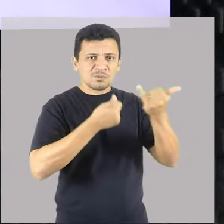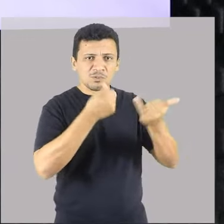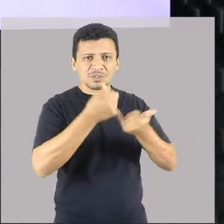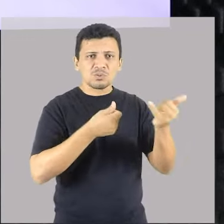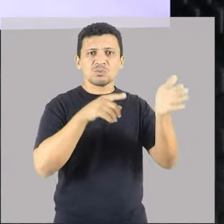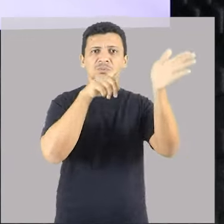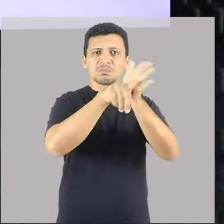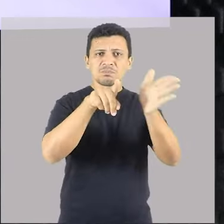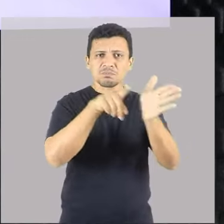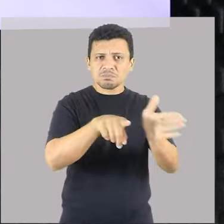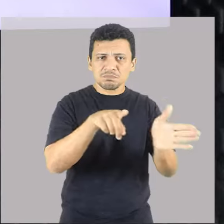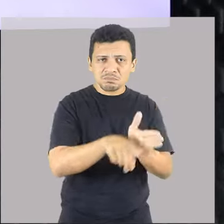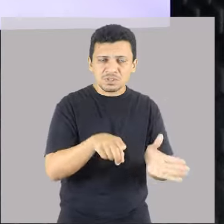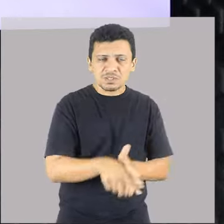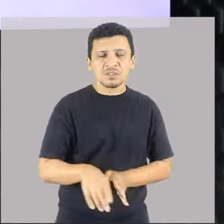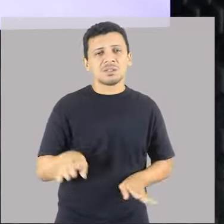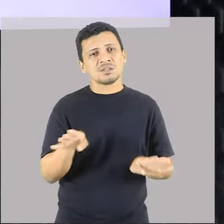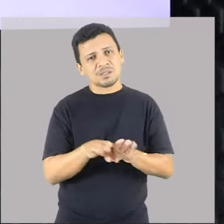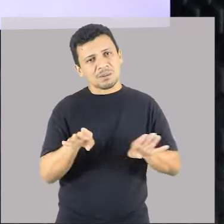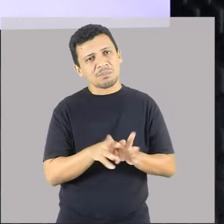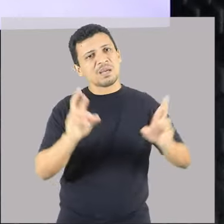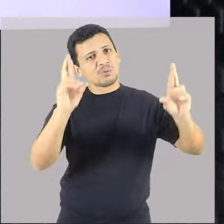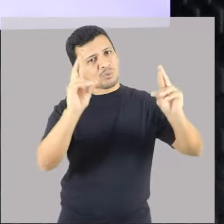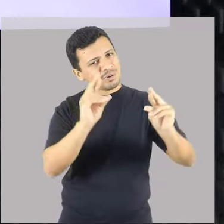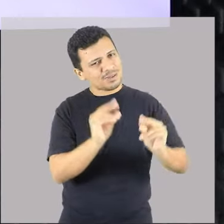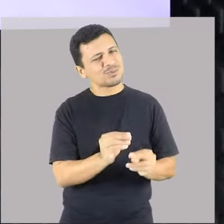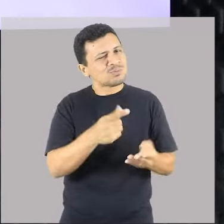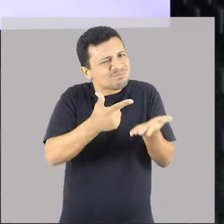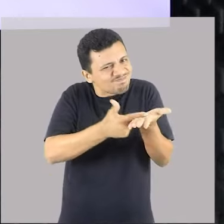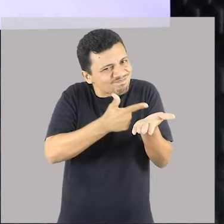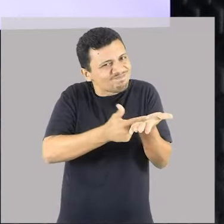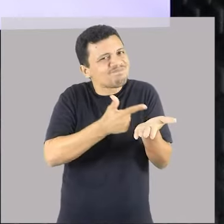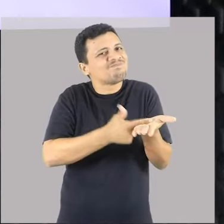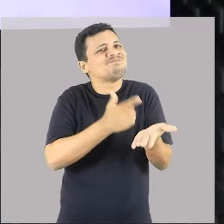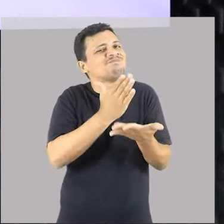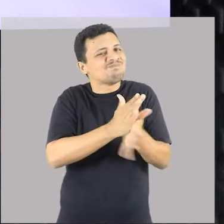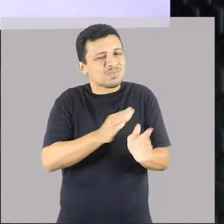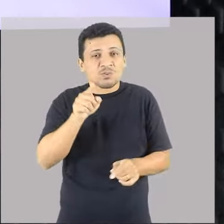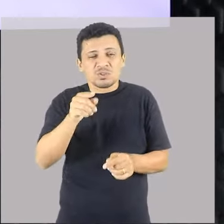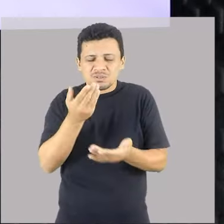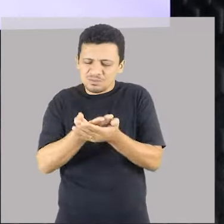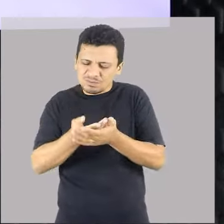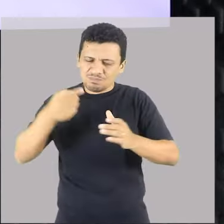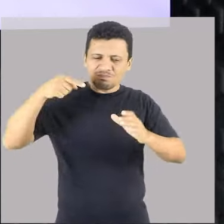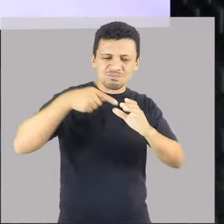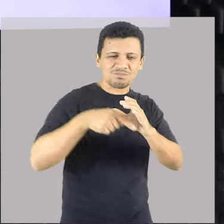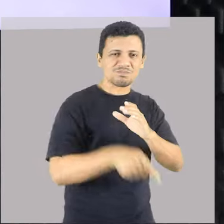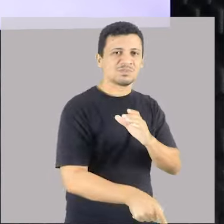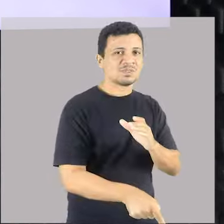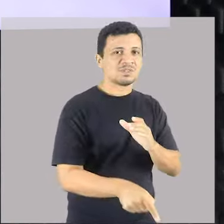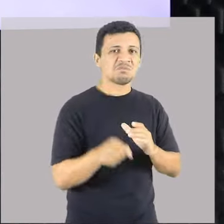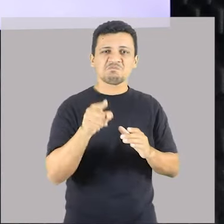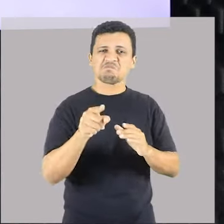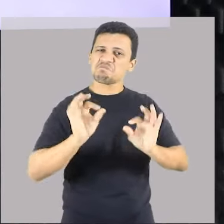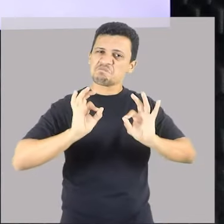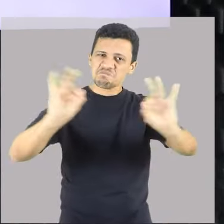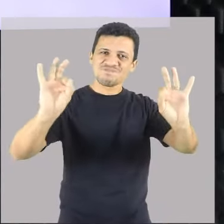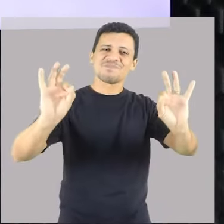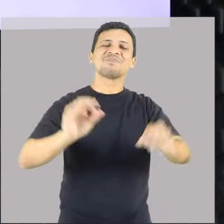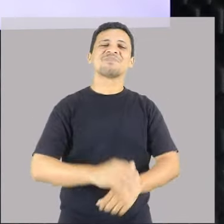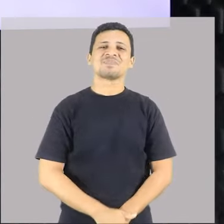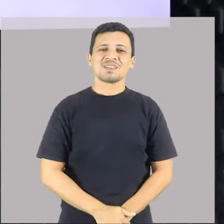mais questões vai ter um resumo ali para ti uma apostil Zinha pronta para tu aprofundar teus estudos e ó dar show então é